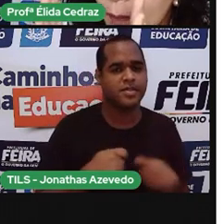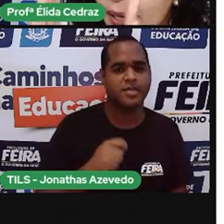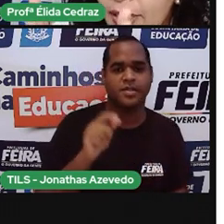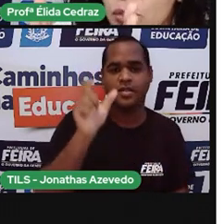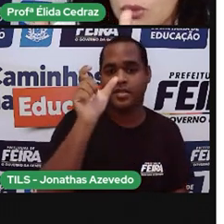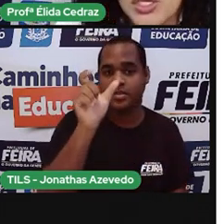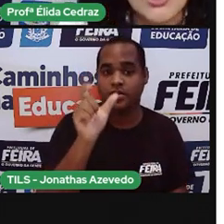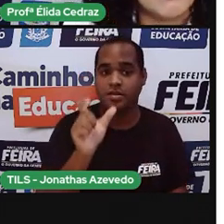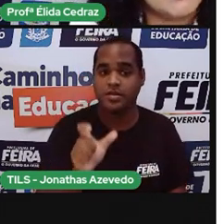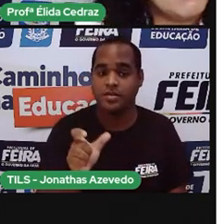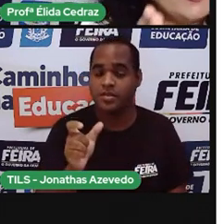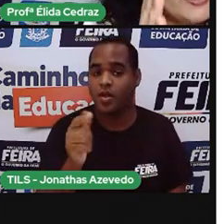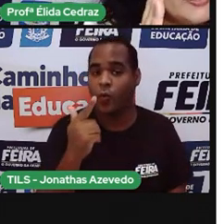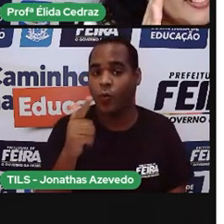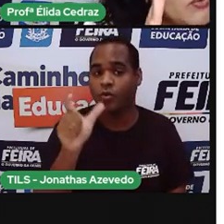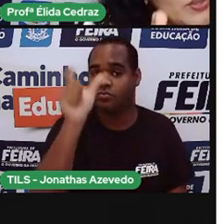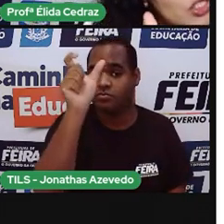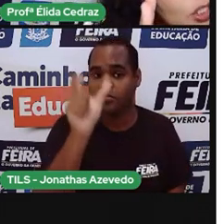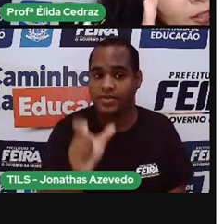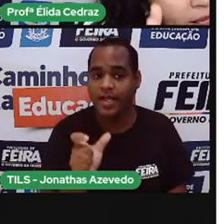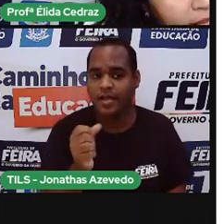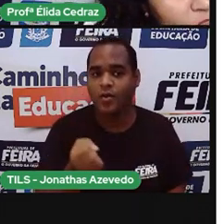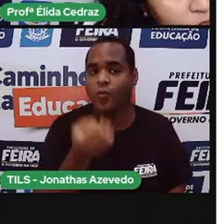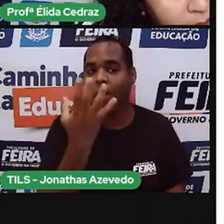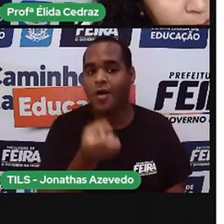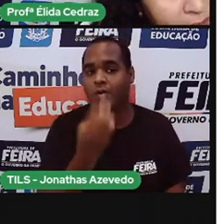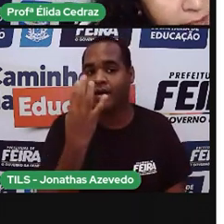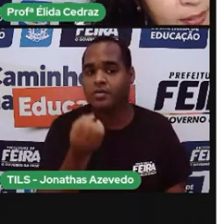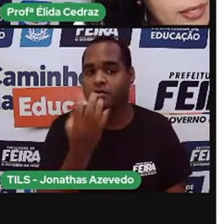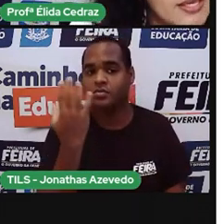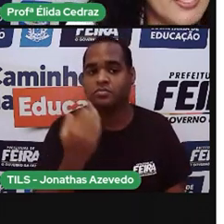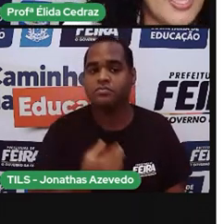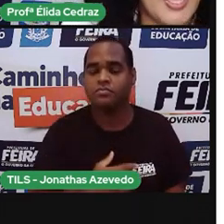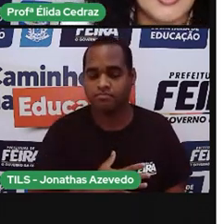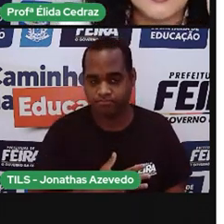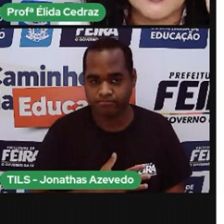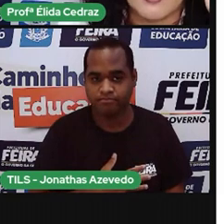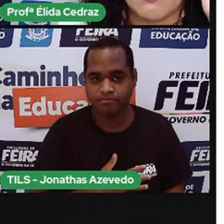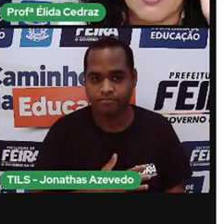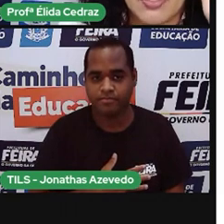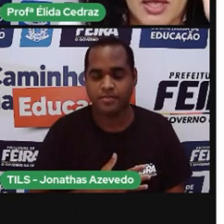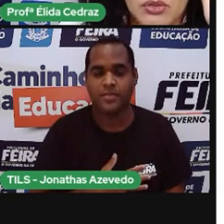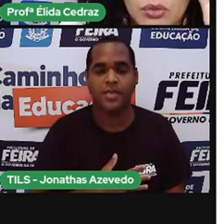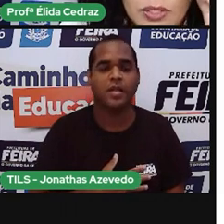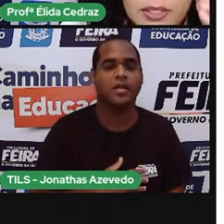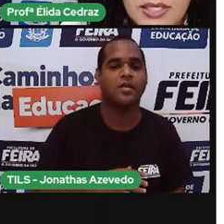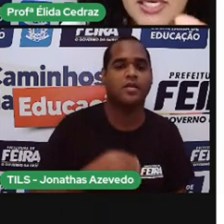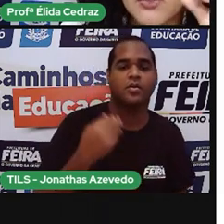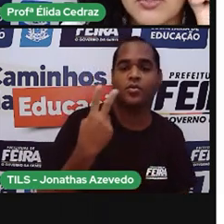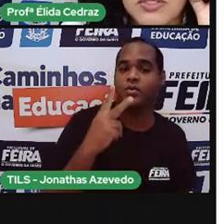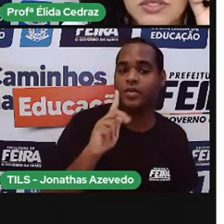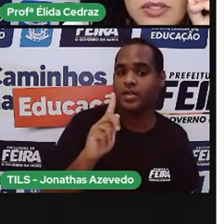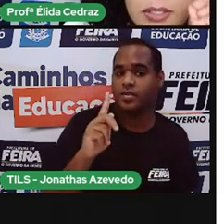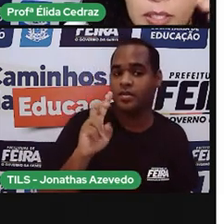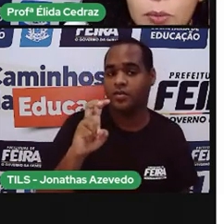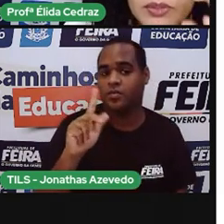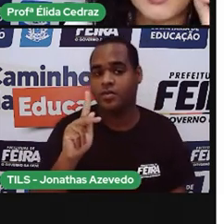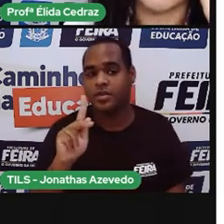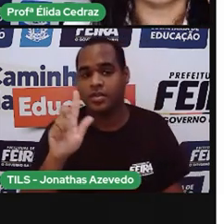estimativa do preço. Você vai olhar aqui na quantidade, tá bem? Ali tem